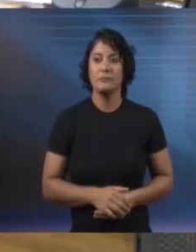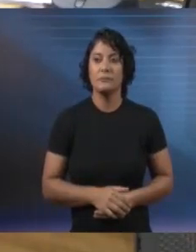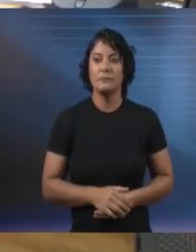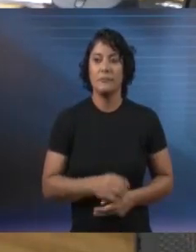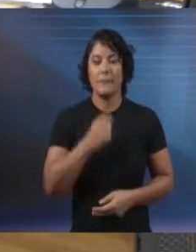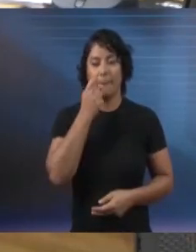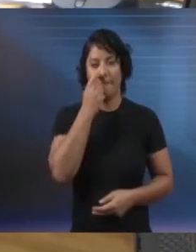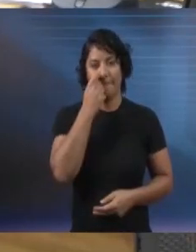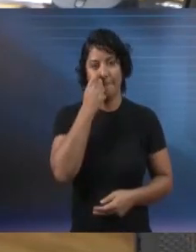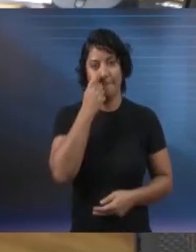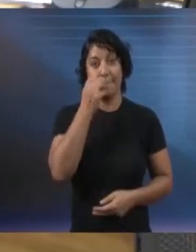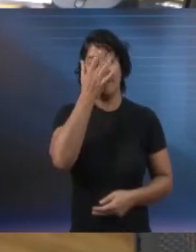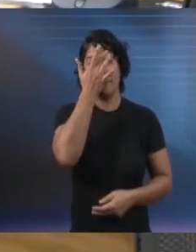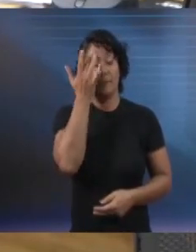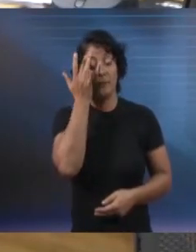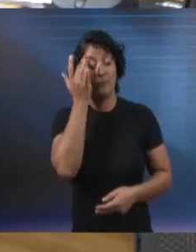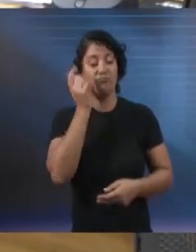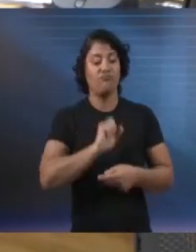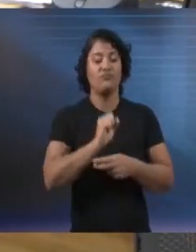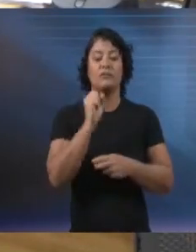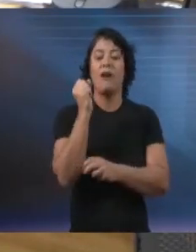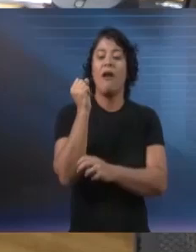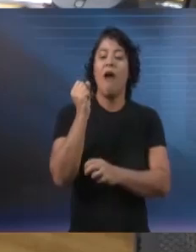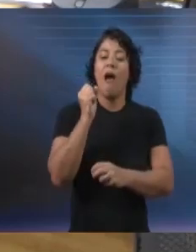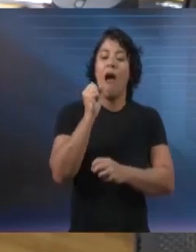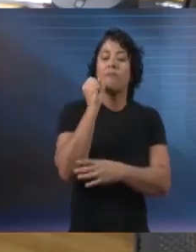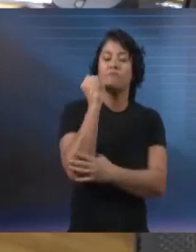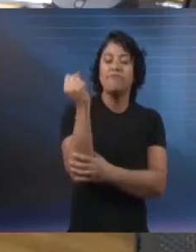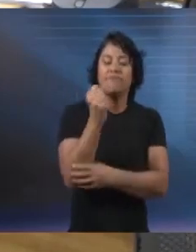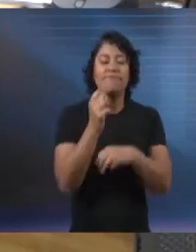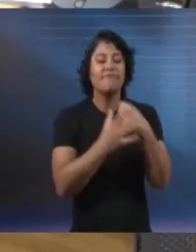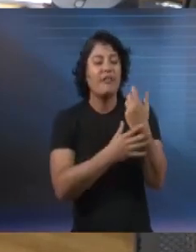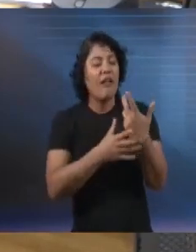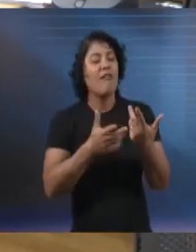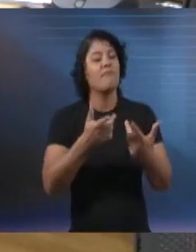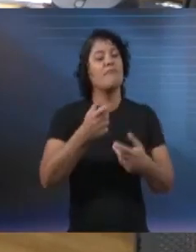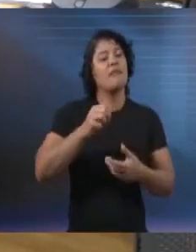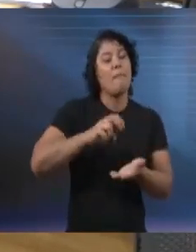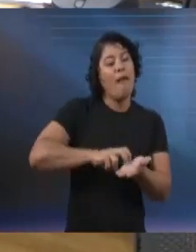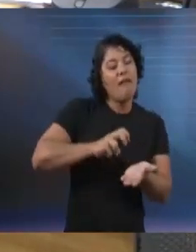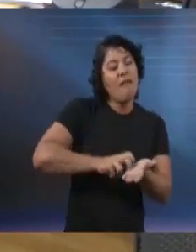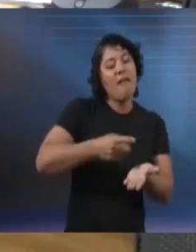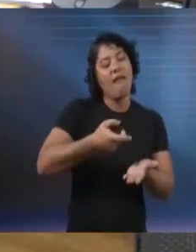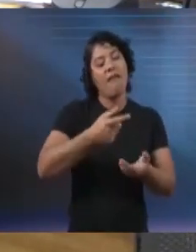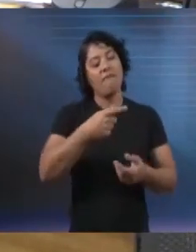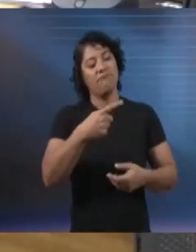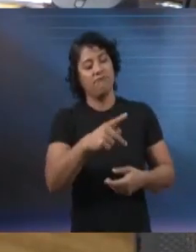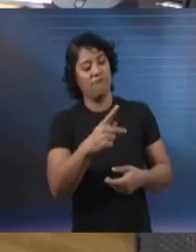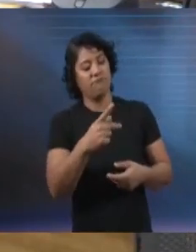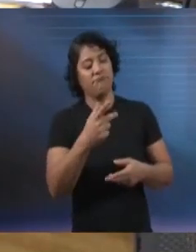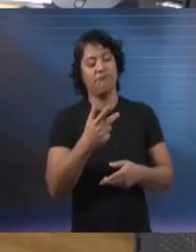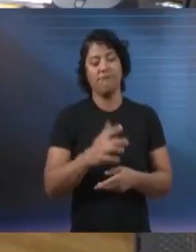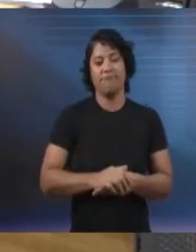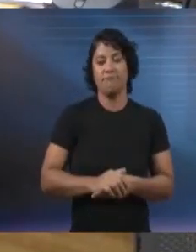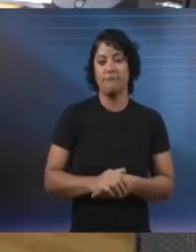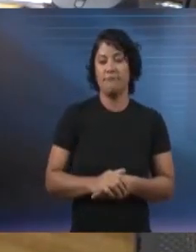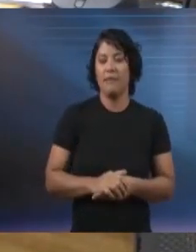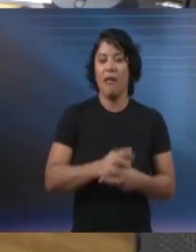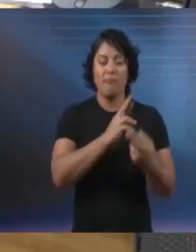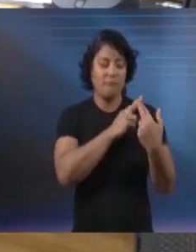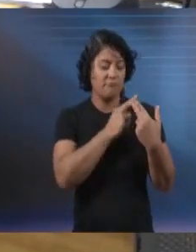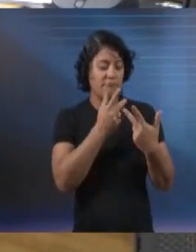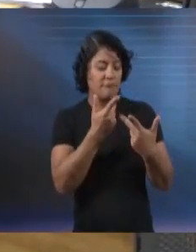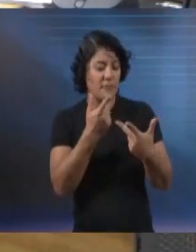as pessoas fazendo atividade física de manhã cedo ali na praia, né, com seus personal trainer, e também